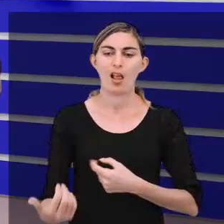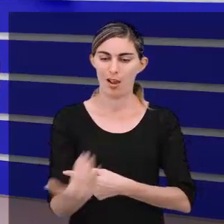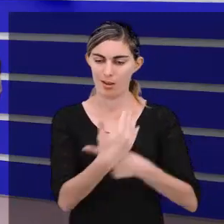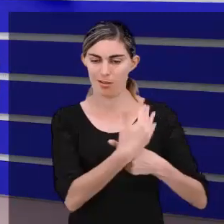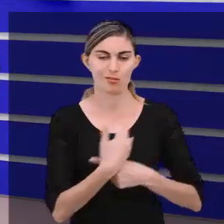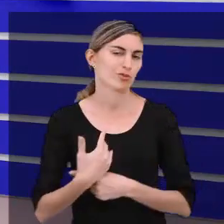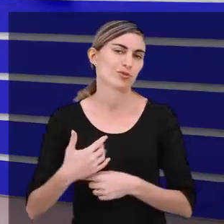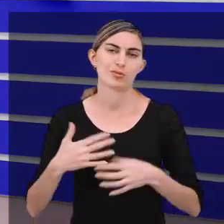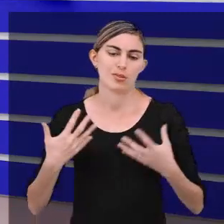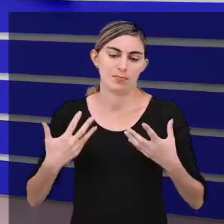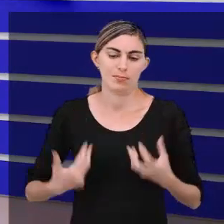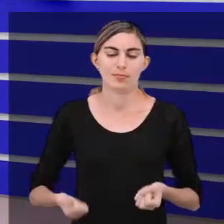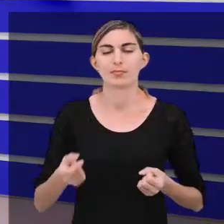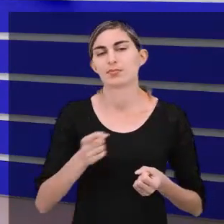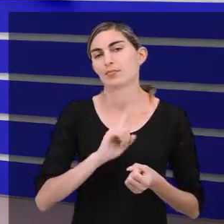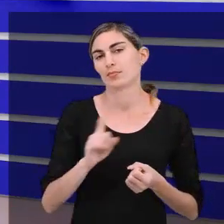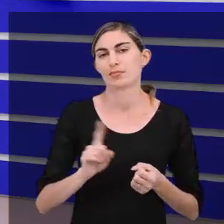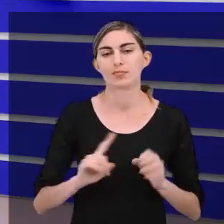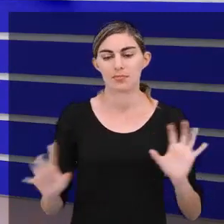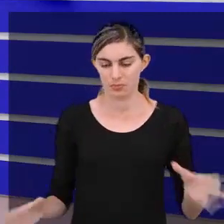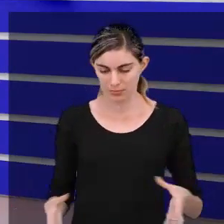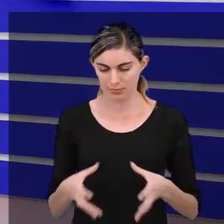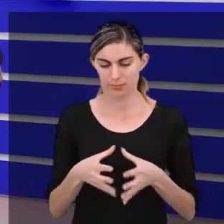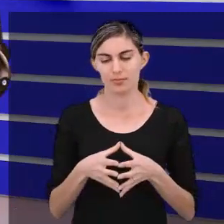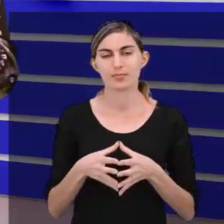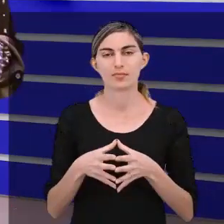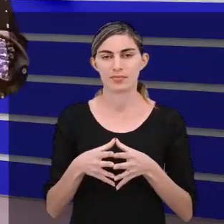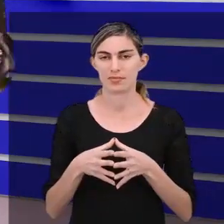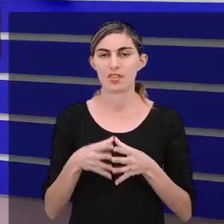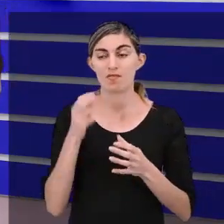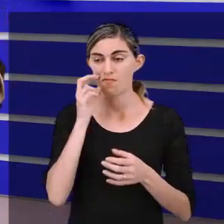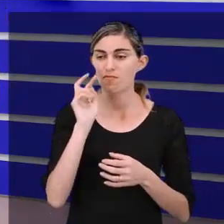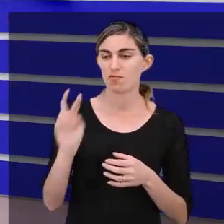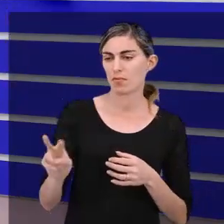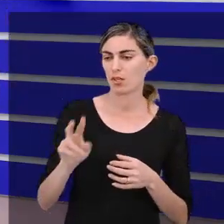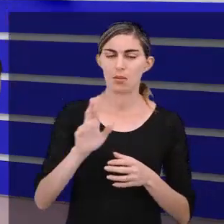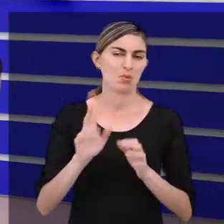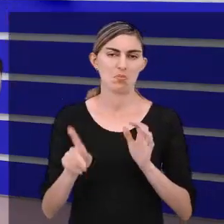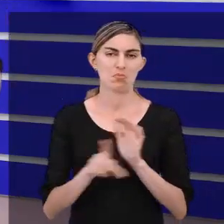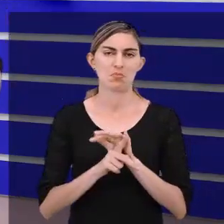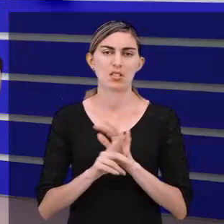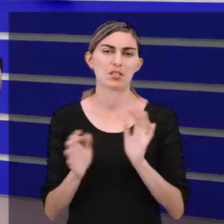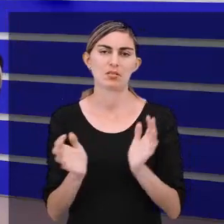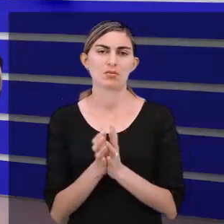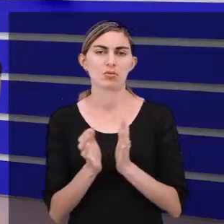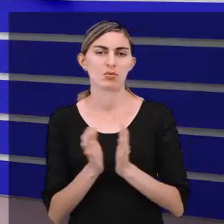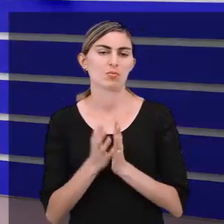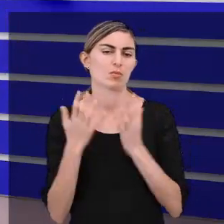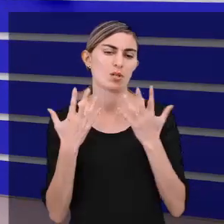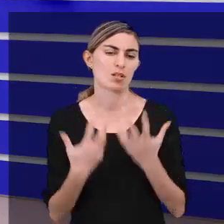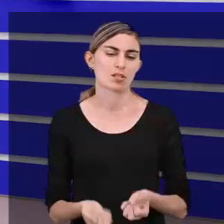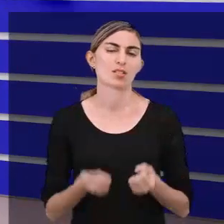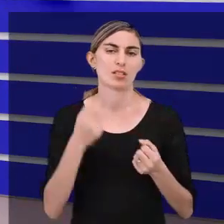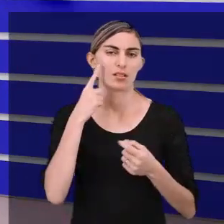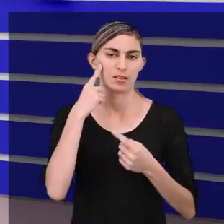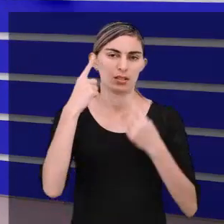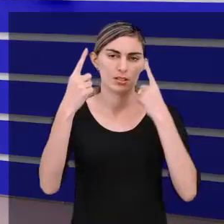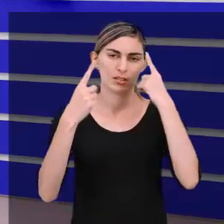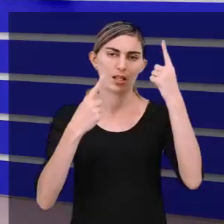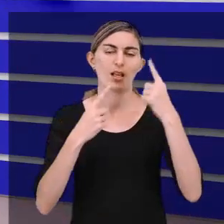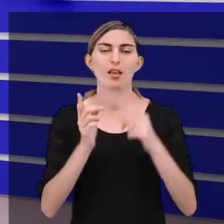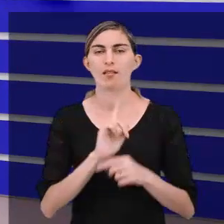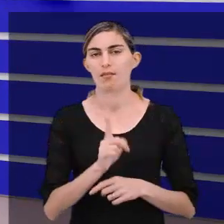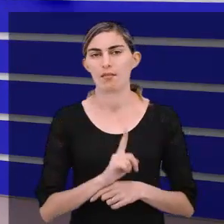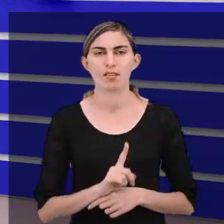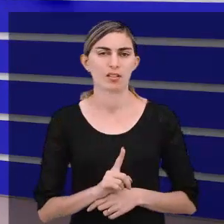contribuam, né? Eles sejam realmente parte da equipe. Ele os vê, mas não os considera, na verdade, suas ideias. Ele se